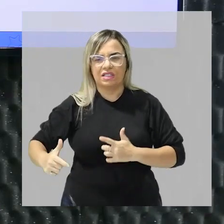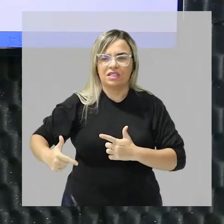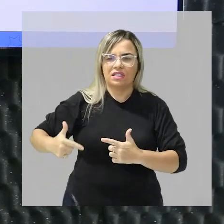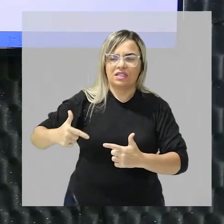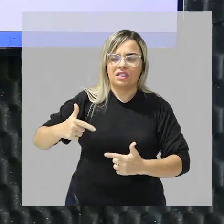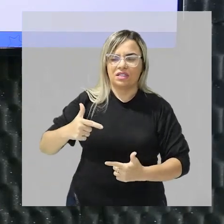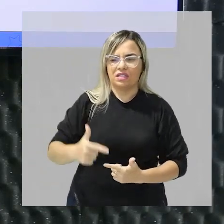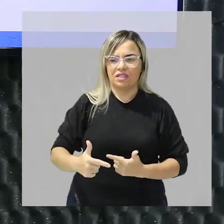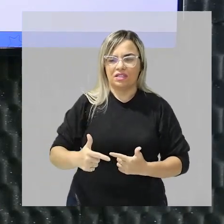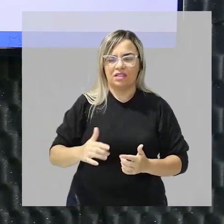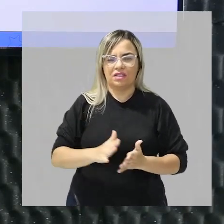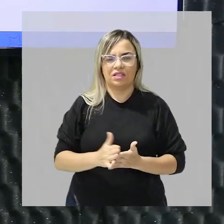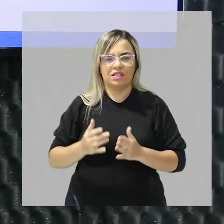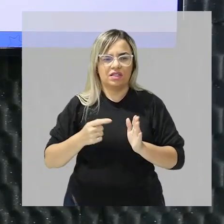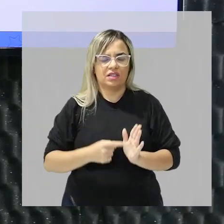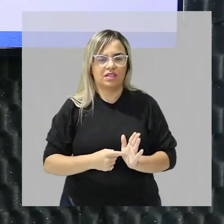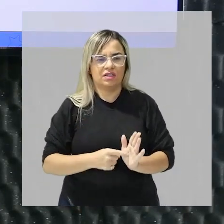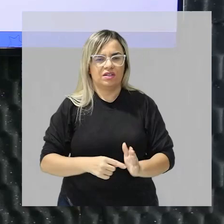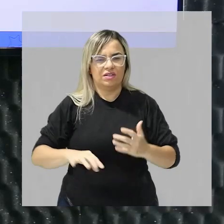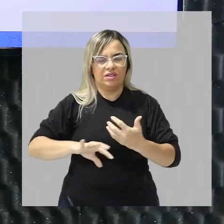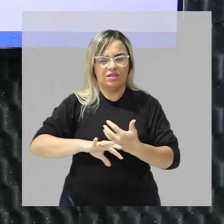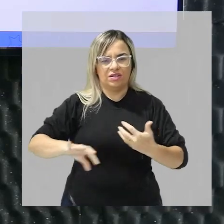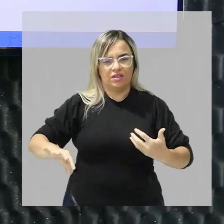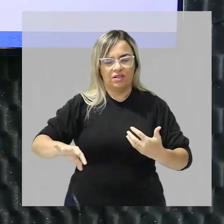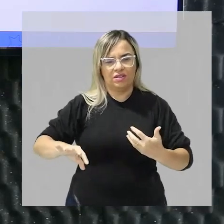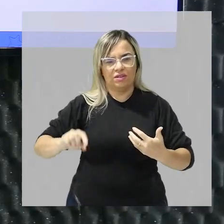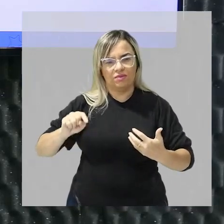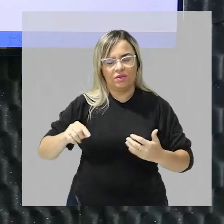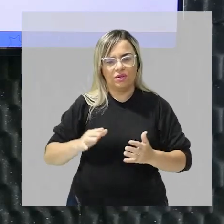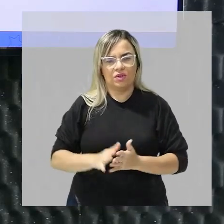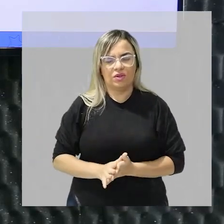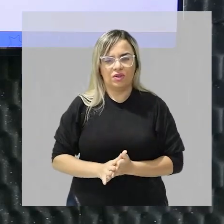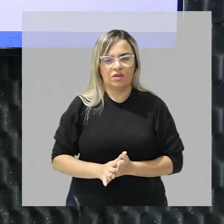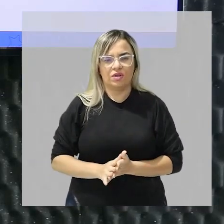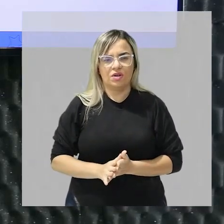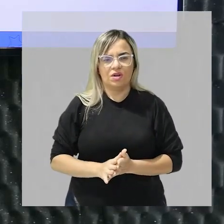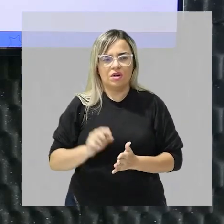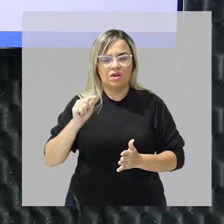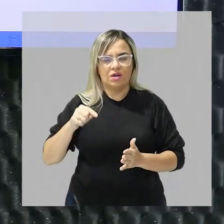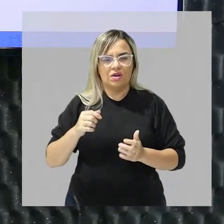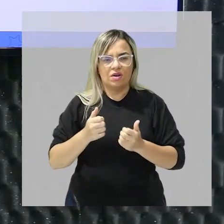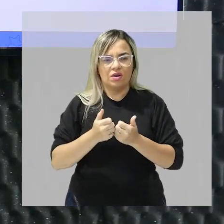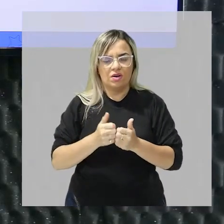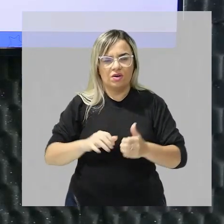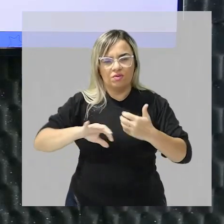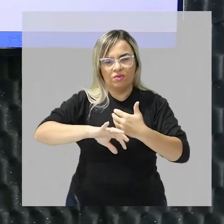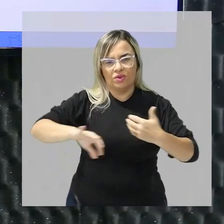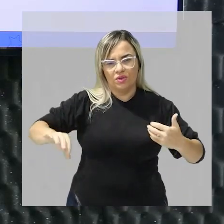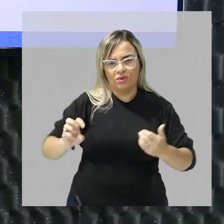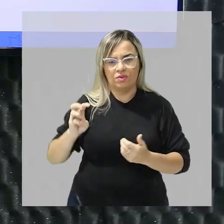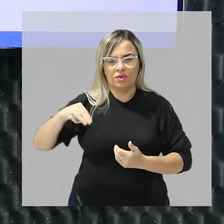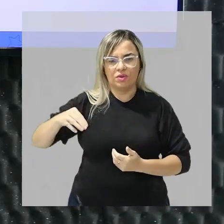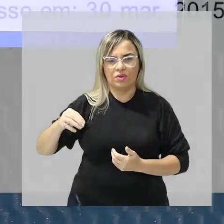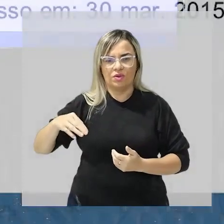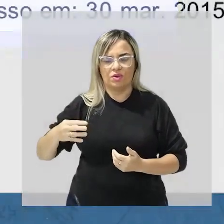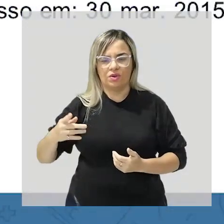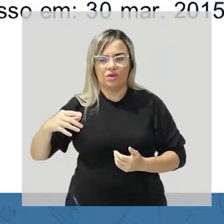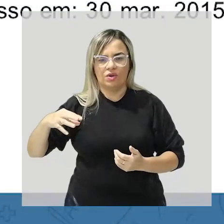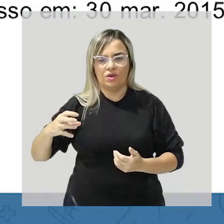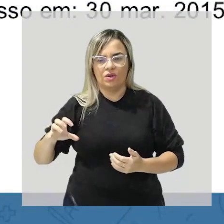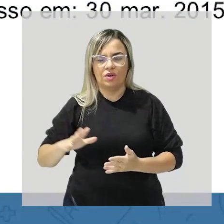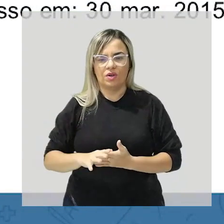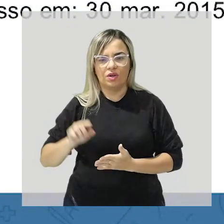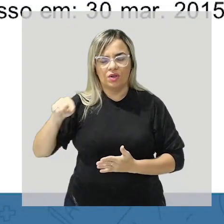batalhas, destaca-se aquela voltada para a dessegregação dos ônibus de Montgomery,